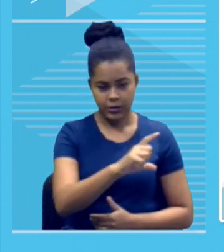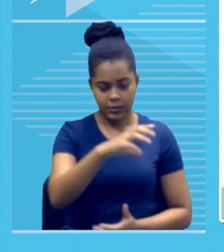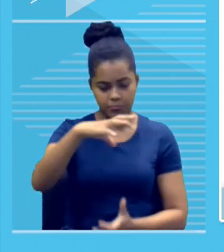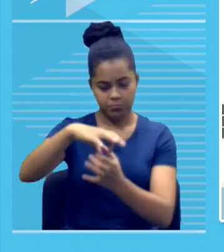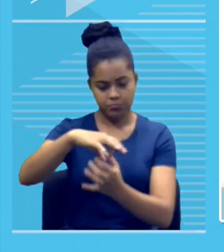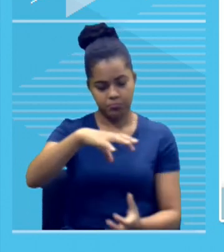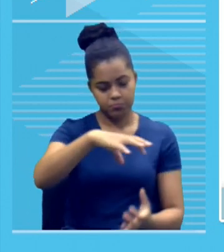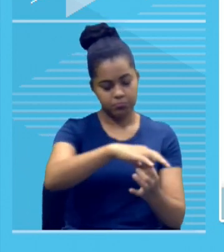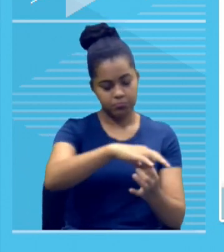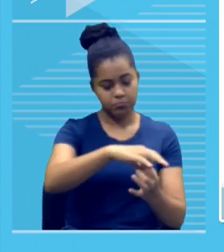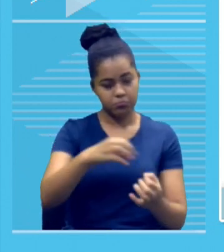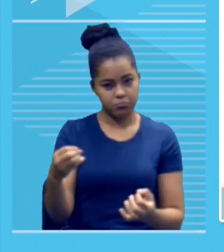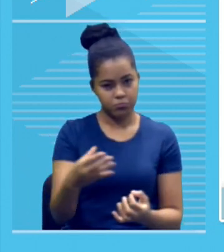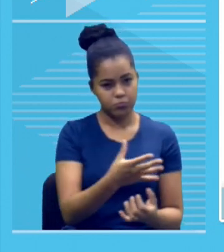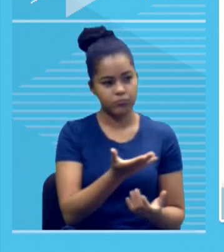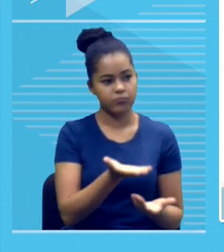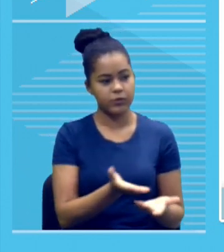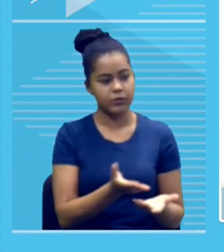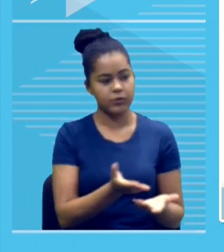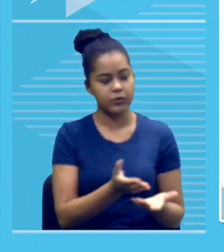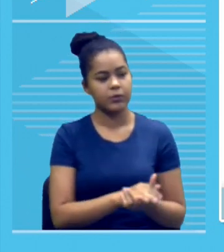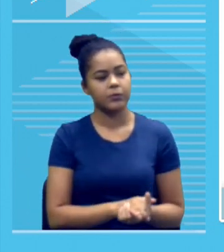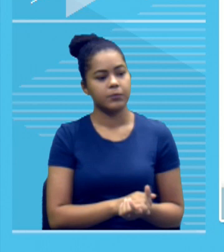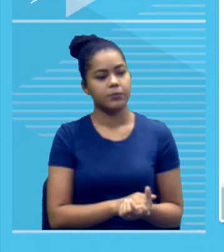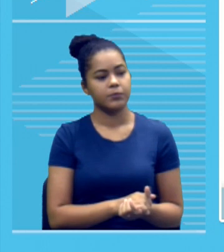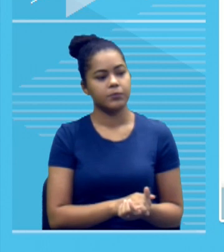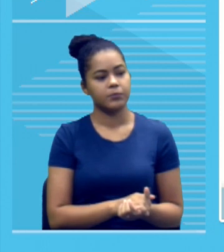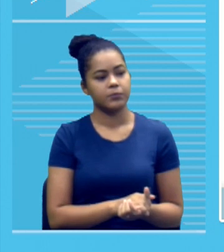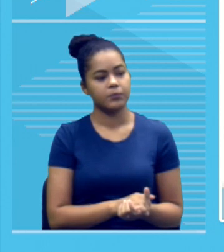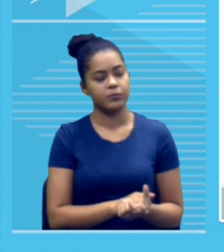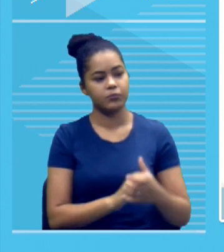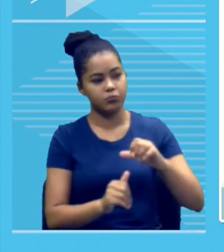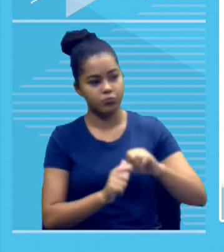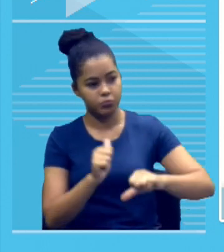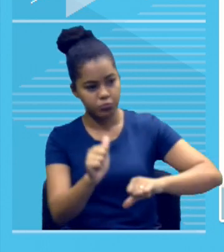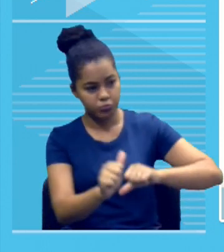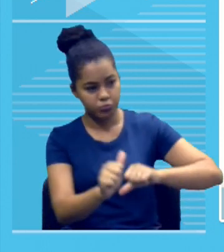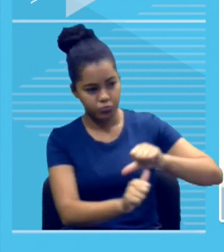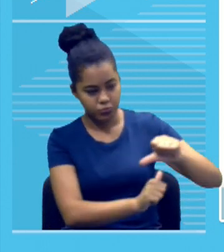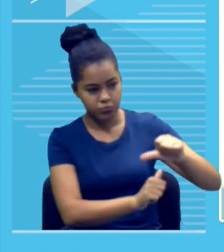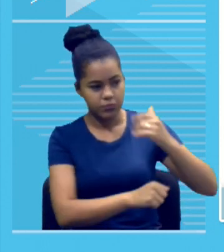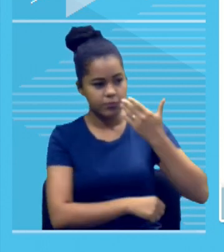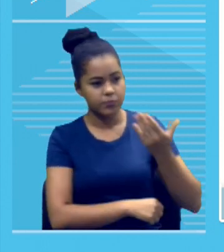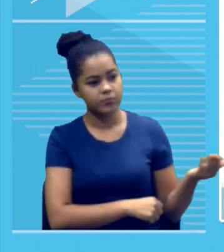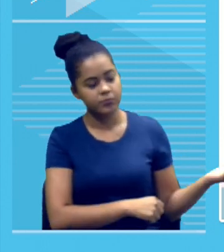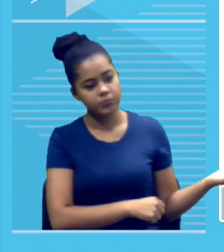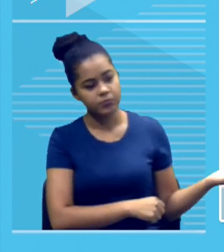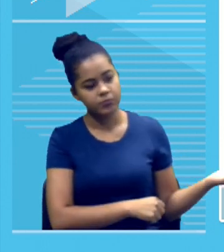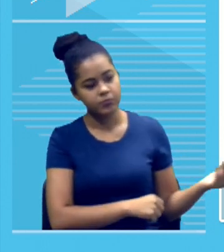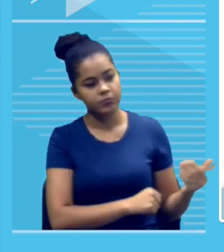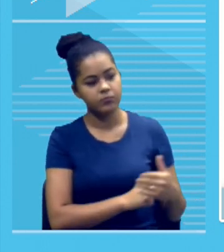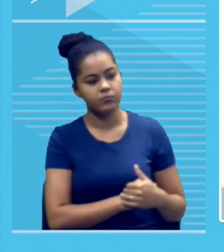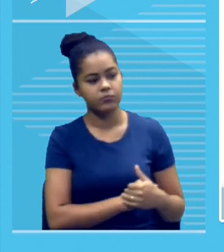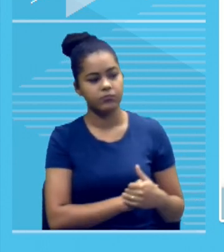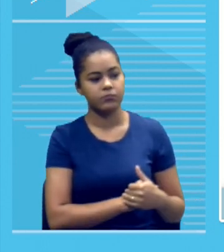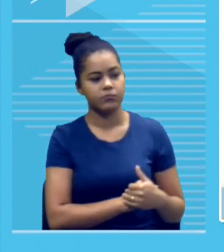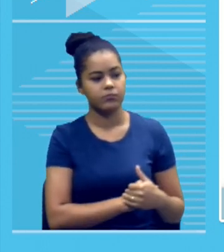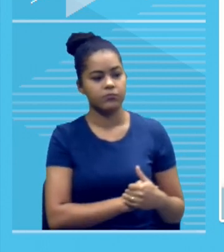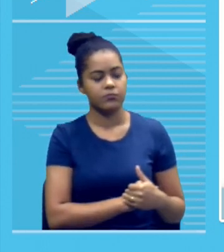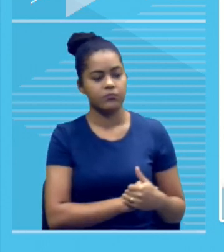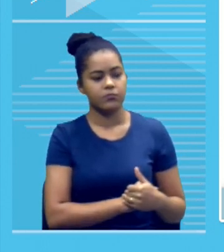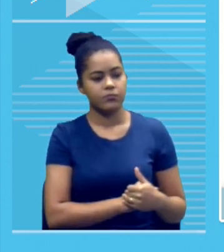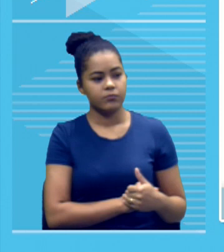cloros. Óbvio que ficou um composto ali formado. Ó. Houve a adição dos dois átomos de